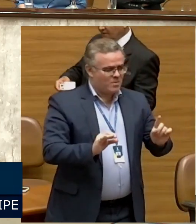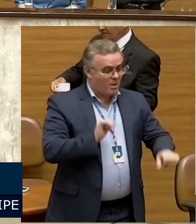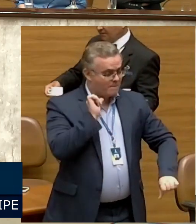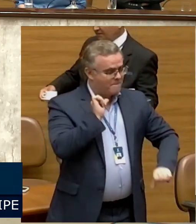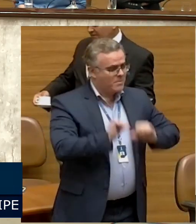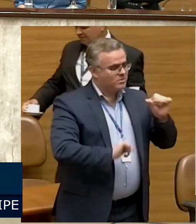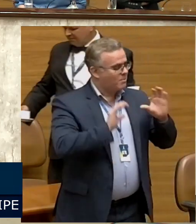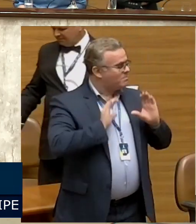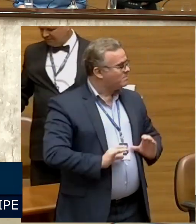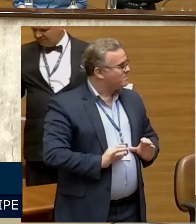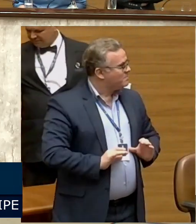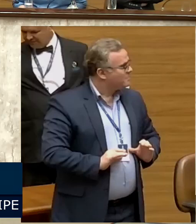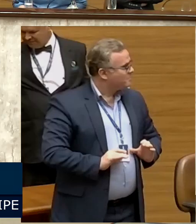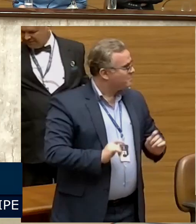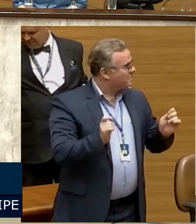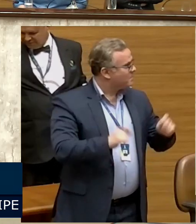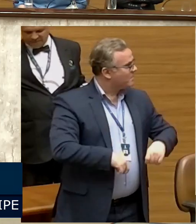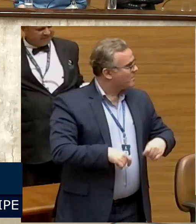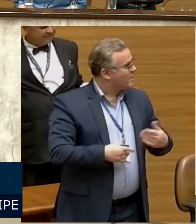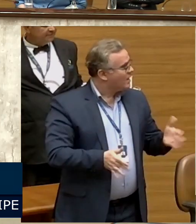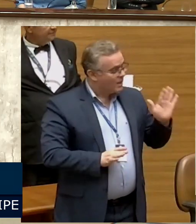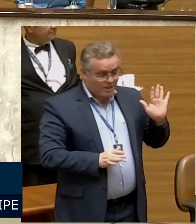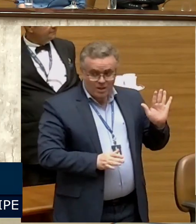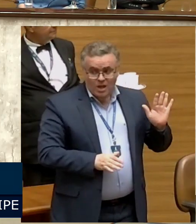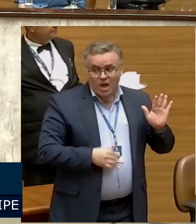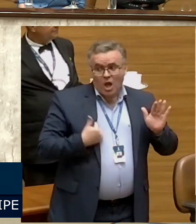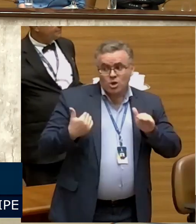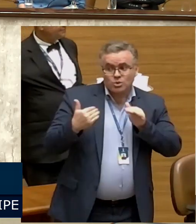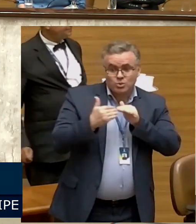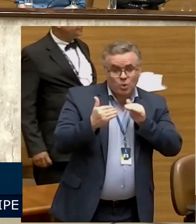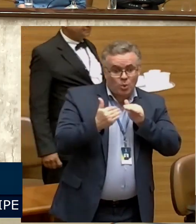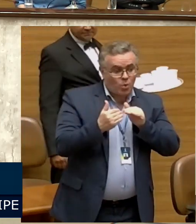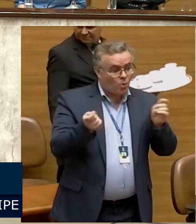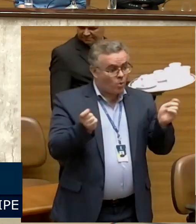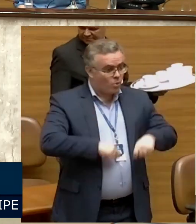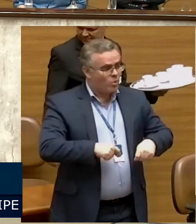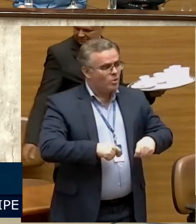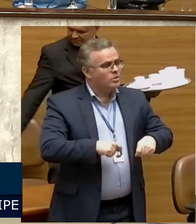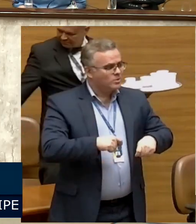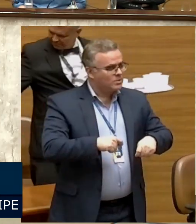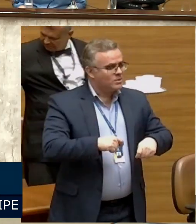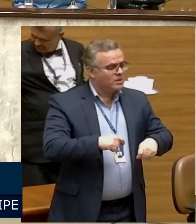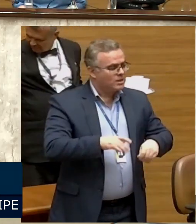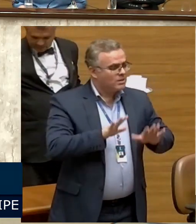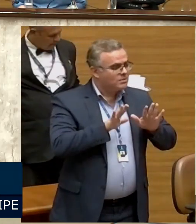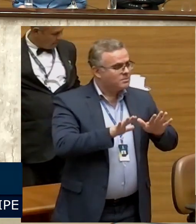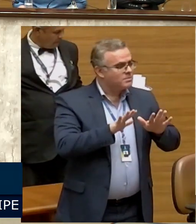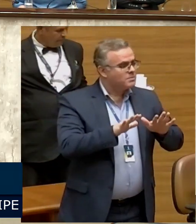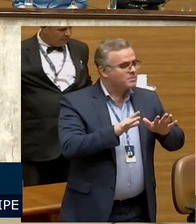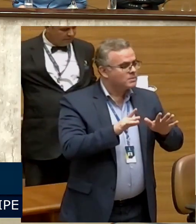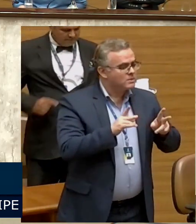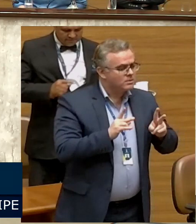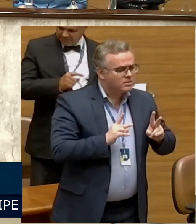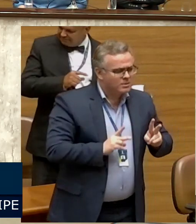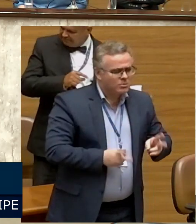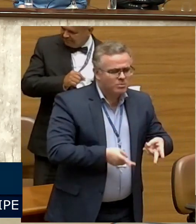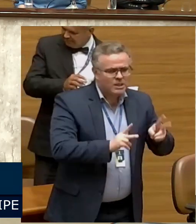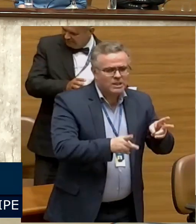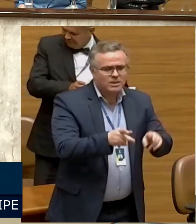Sim, mas eu estou me referindo a, vamos supor, para que haja a permanência